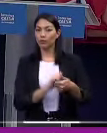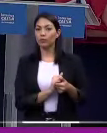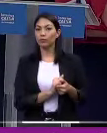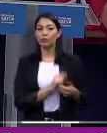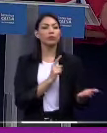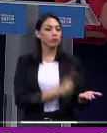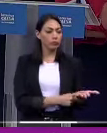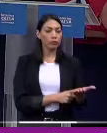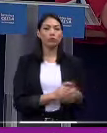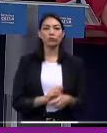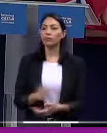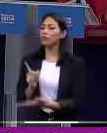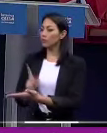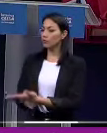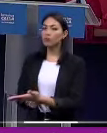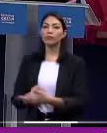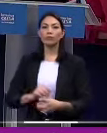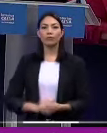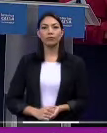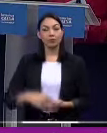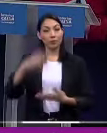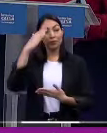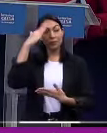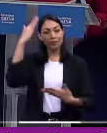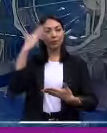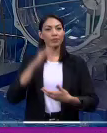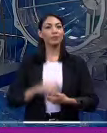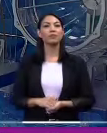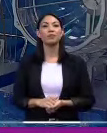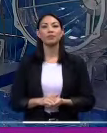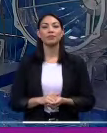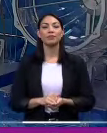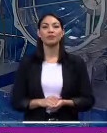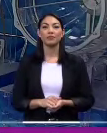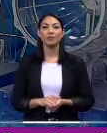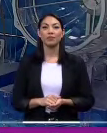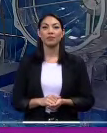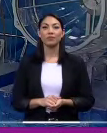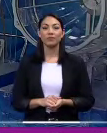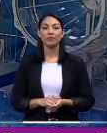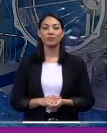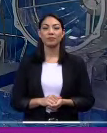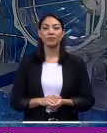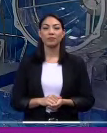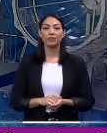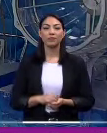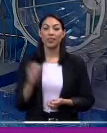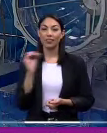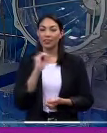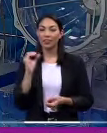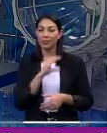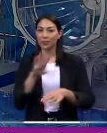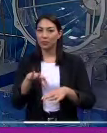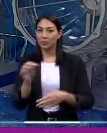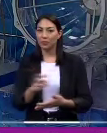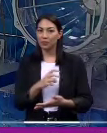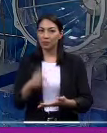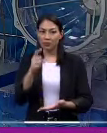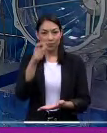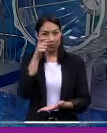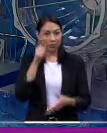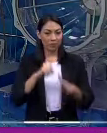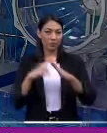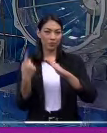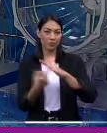sorteados? Confirmo. Sim, confirmo. Muito bem, muito obrigada. Lembrando, na sequência tem sorteio da Quina, que você